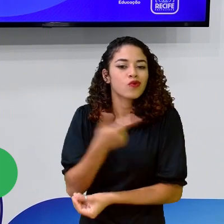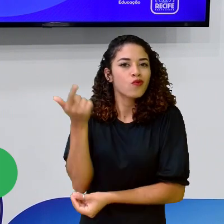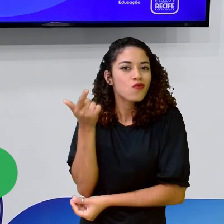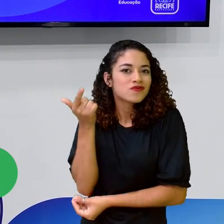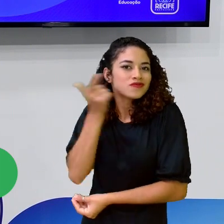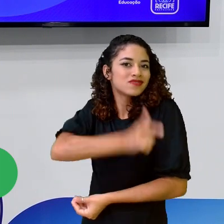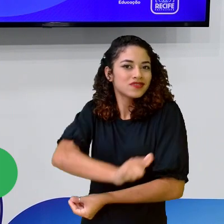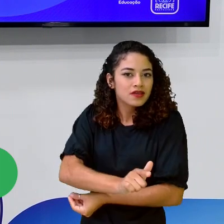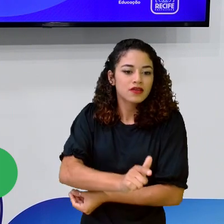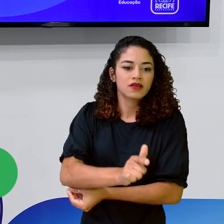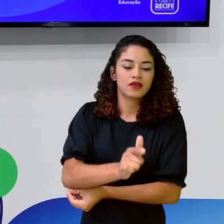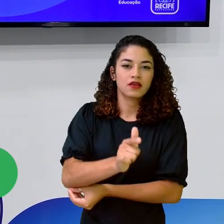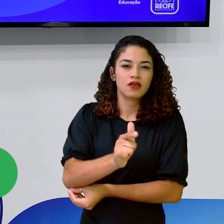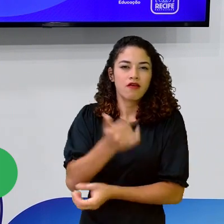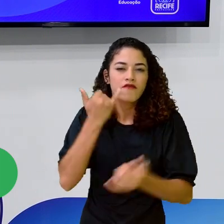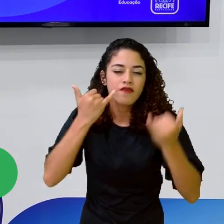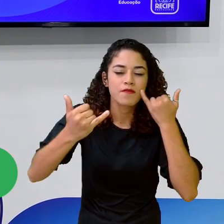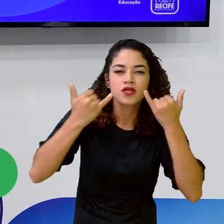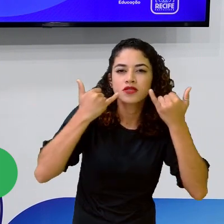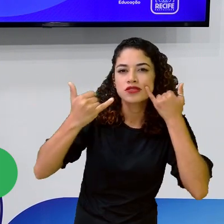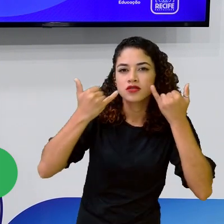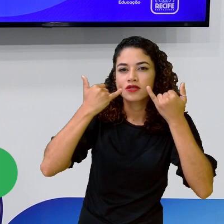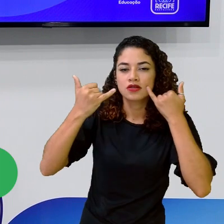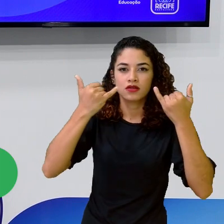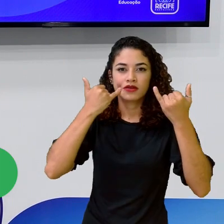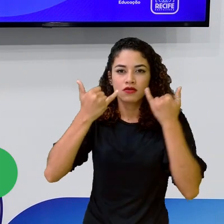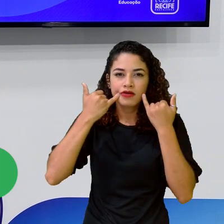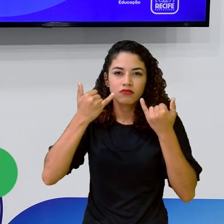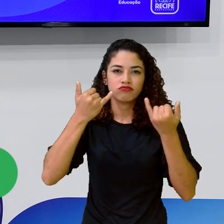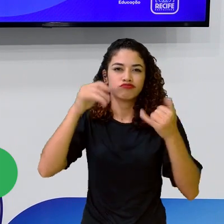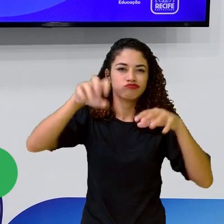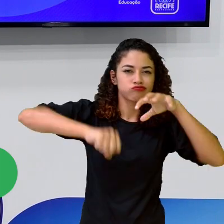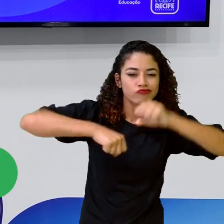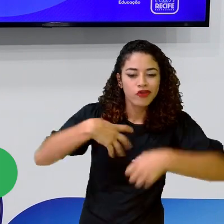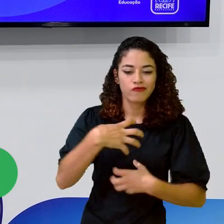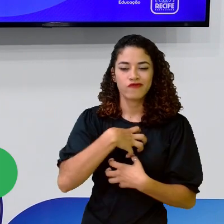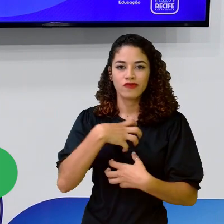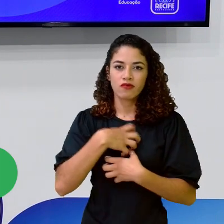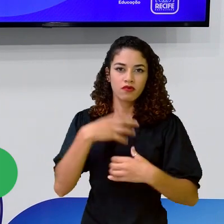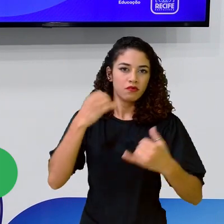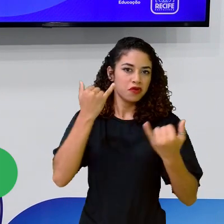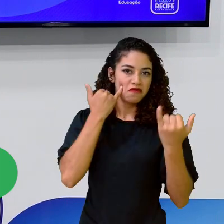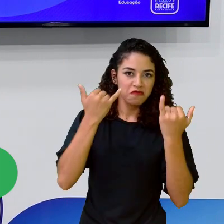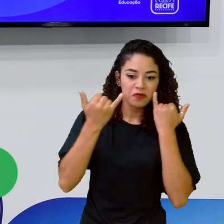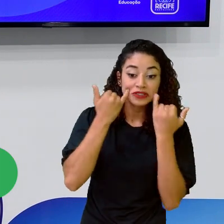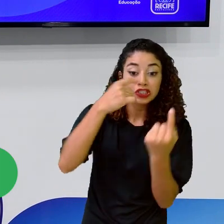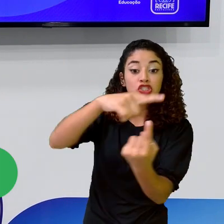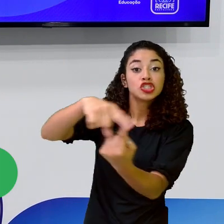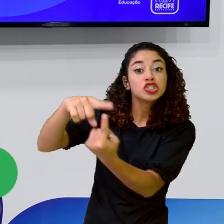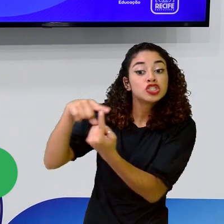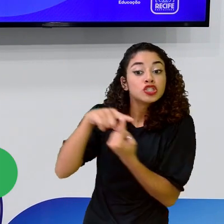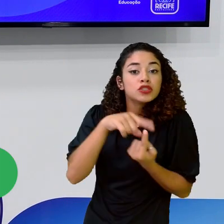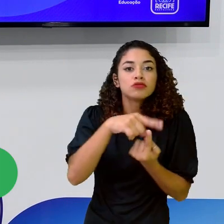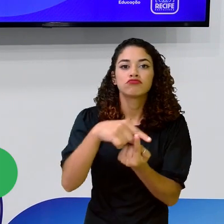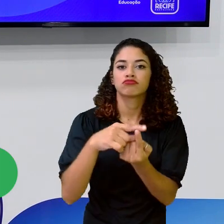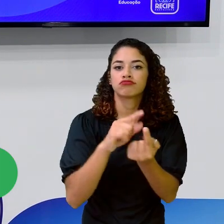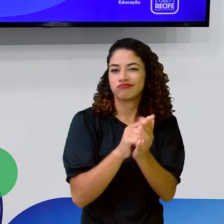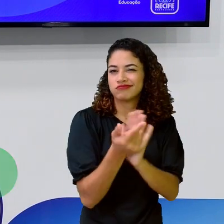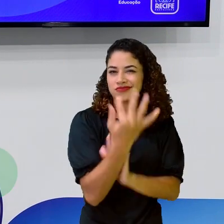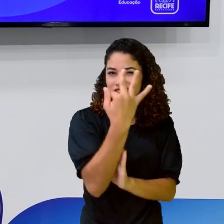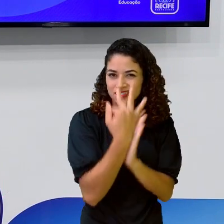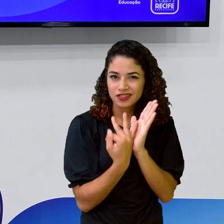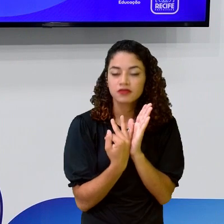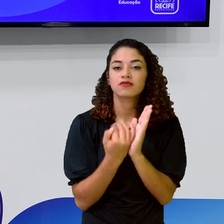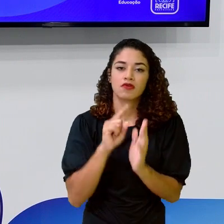as informações, as formas de informações, os tipos textuais que a gente